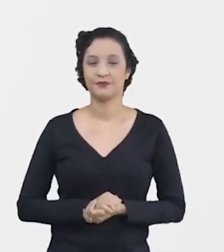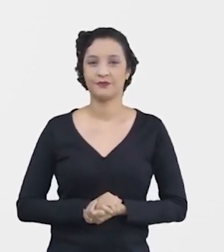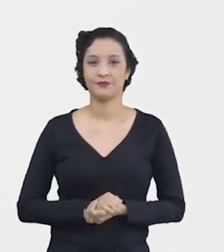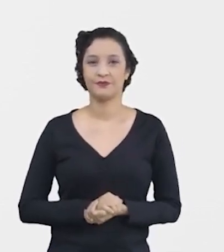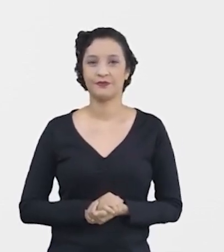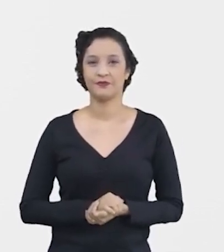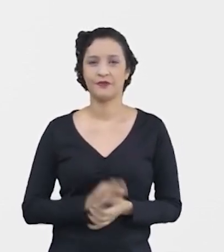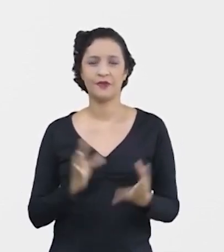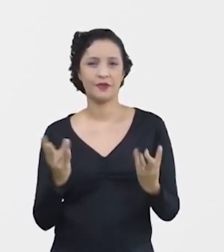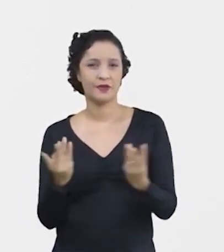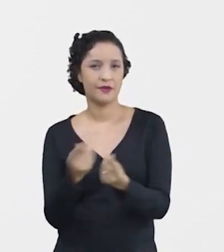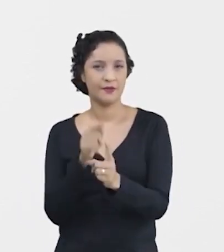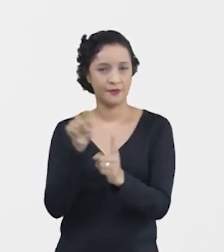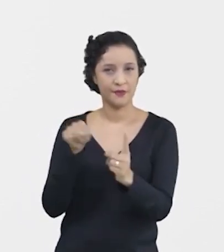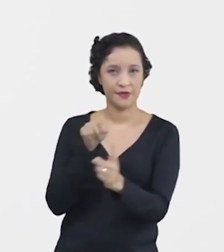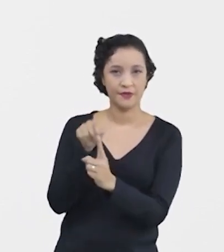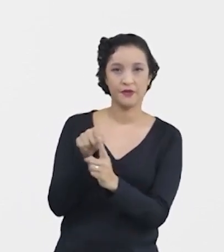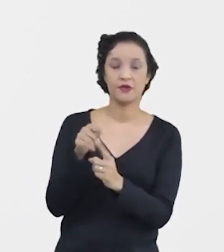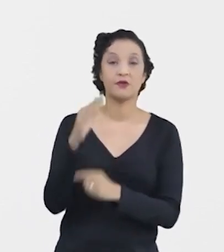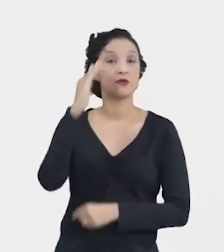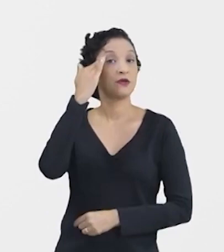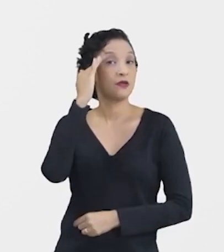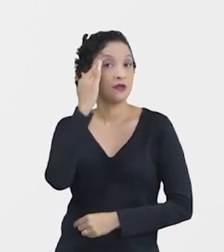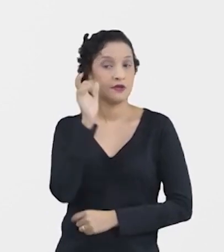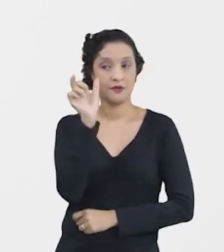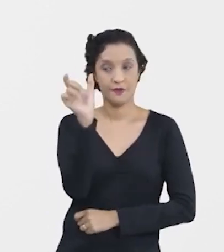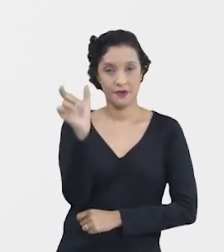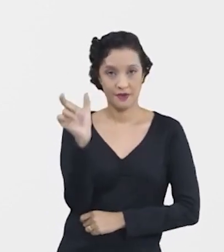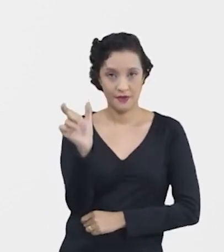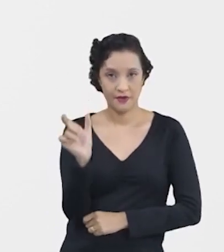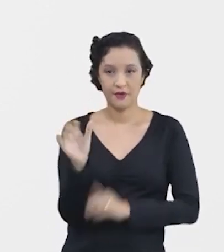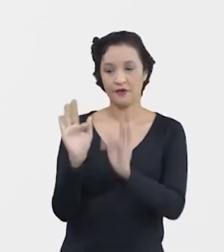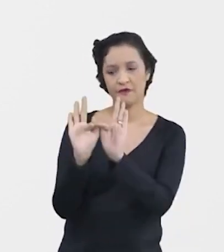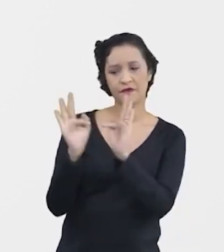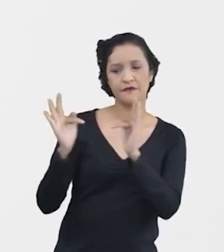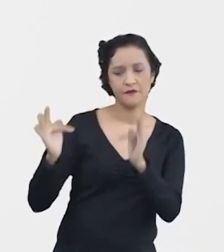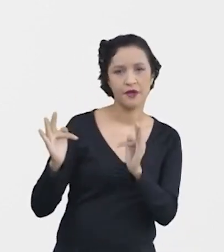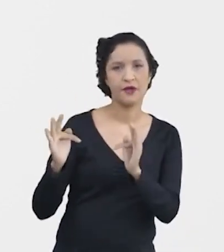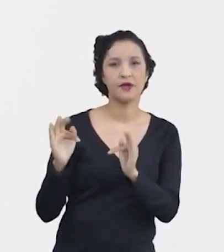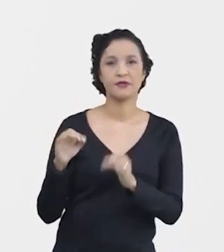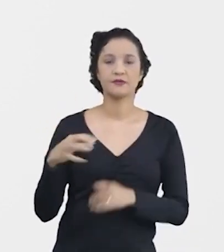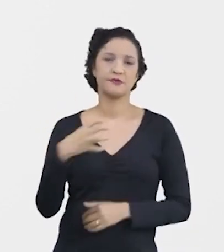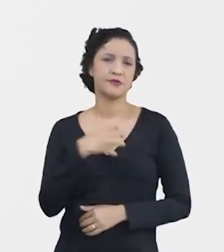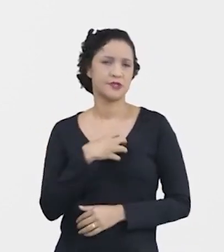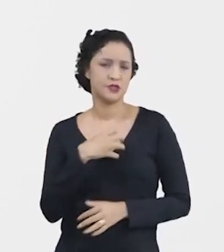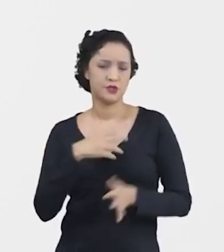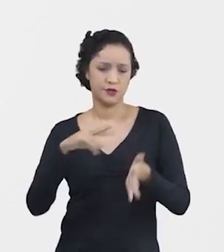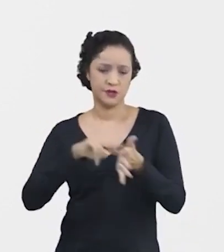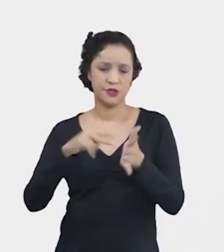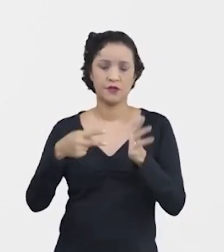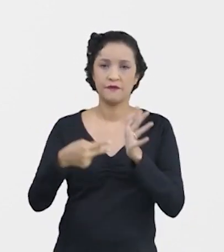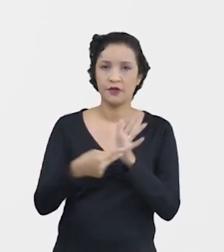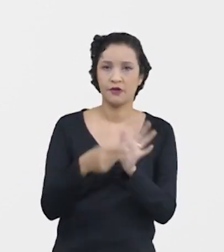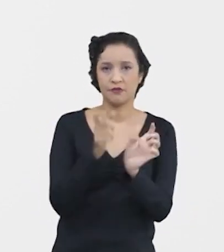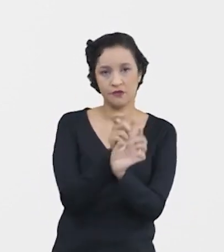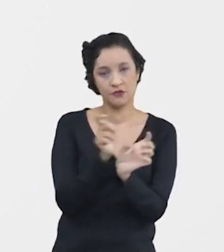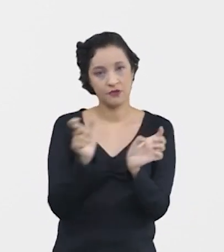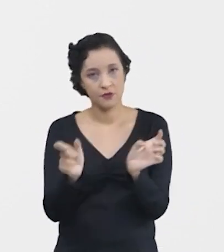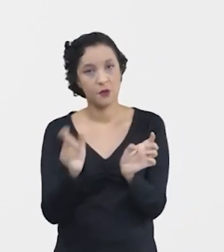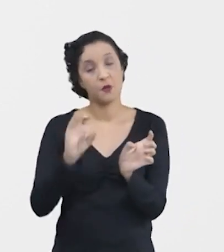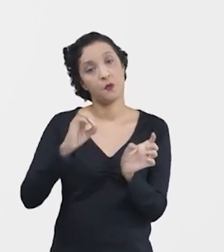A habilidade, compreender palavras e frases de sentido denotativo e